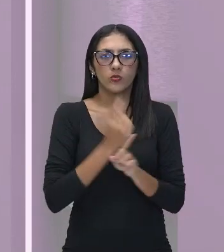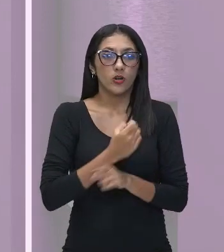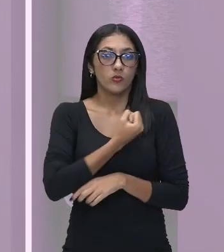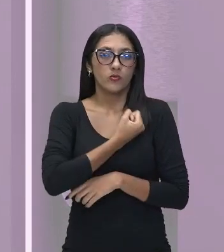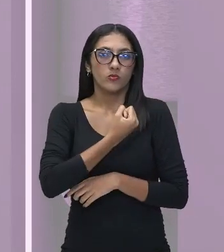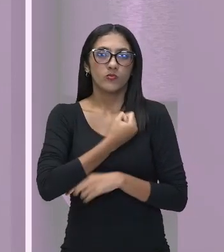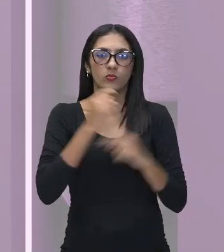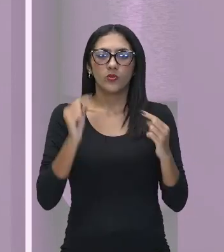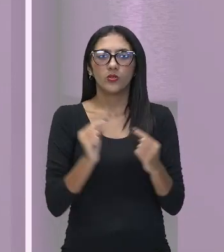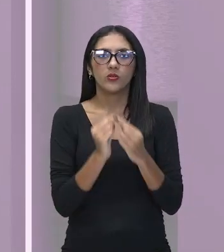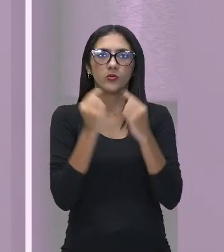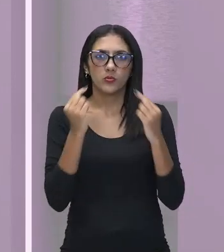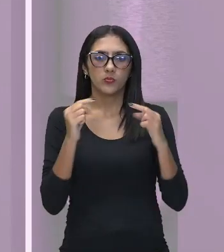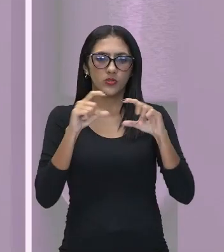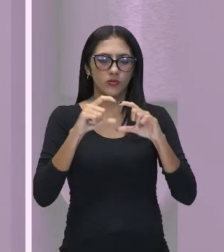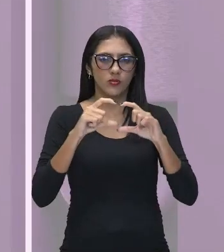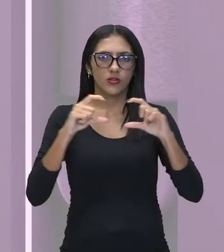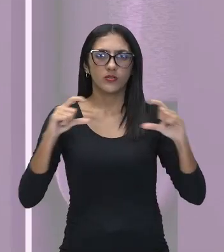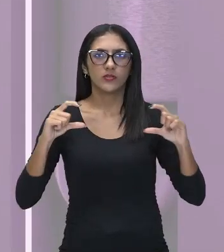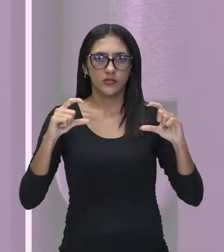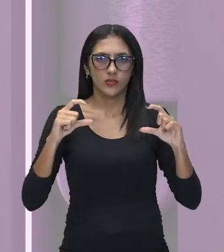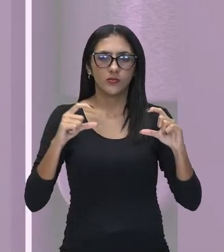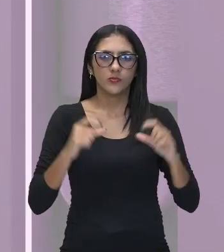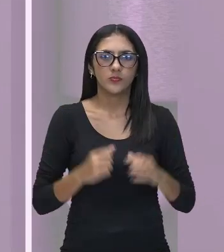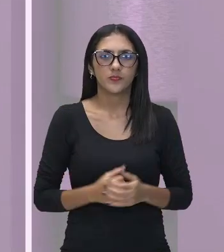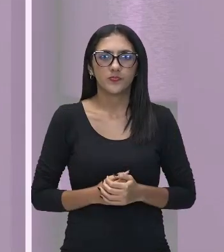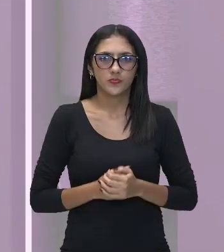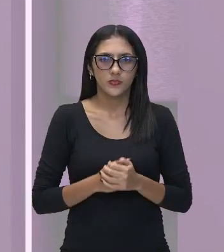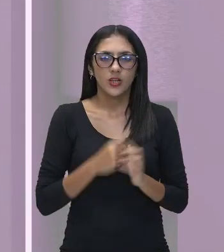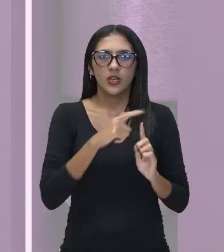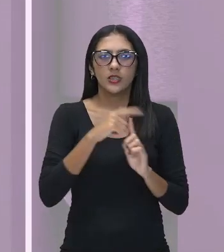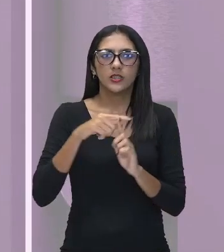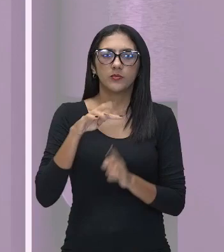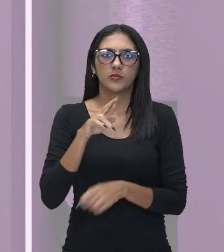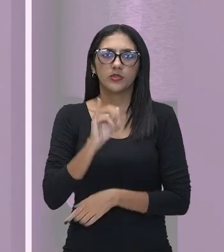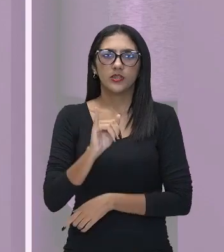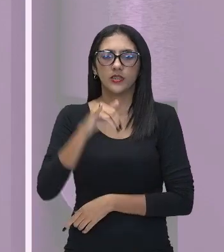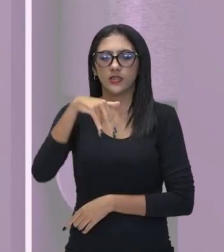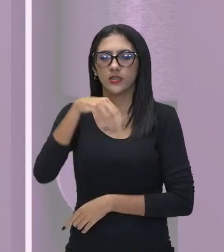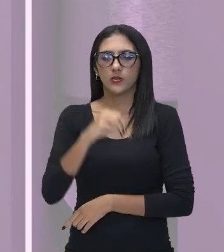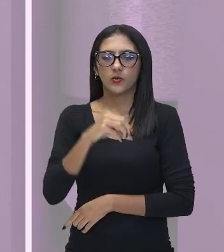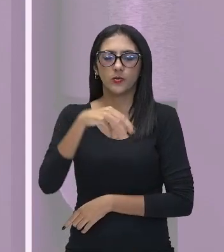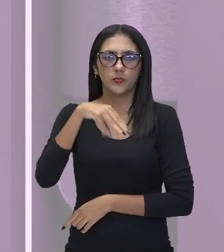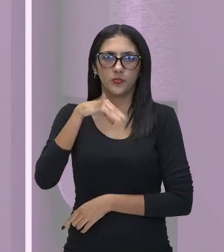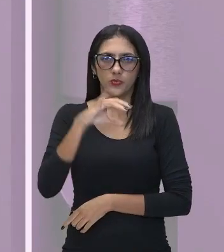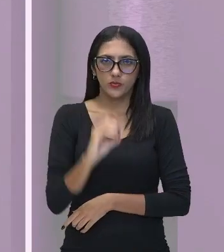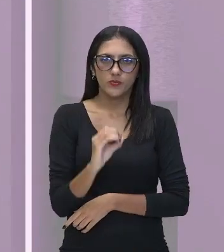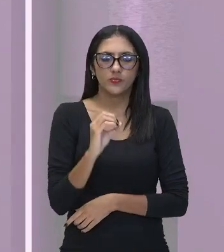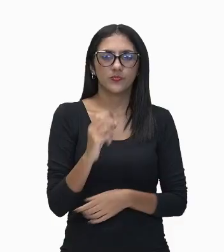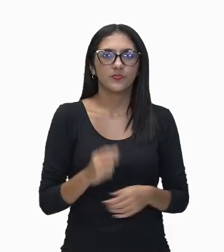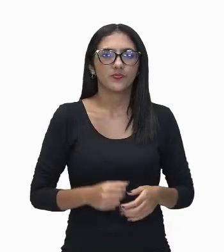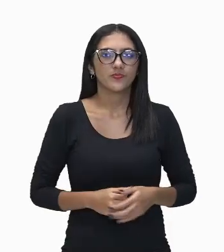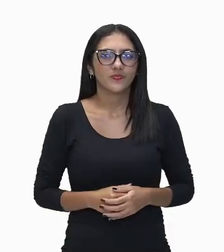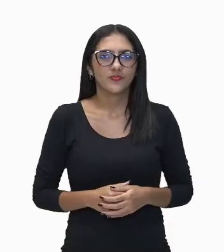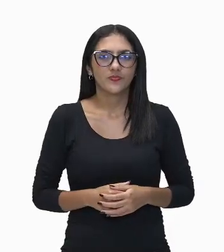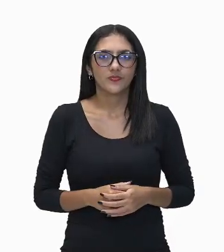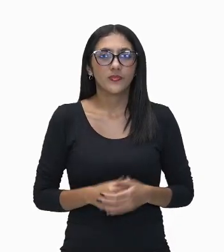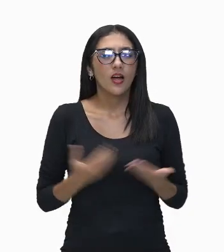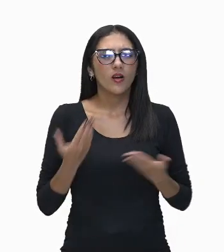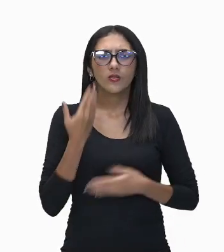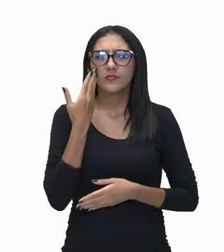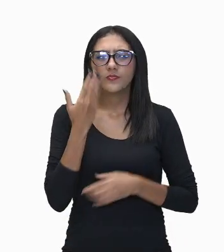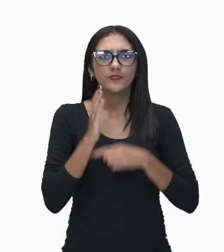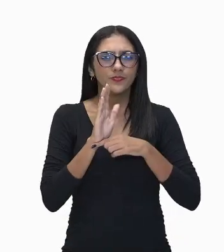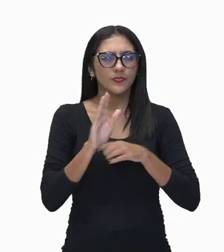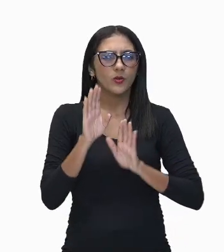na forma completa sendo ele um trinômio quadrado perfeito beleza bom disse isso vou esclarecer melhor para você